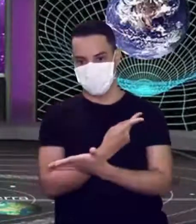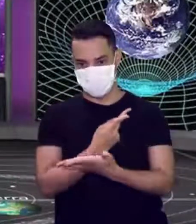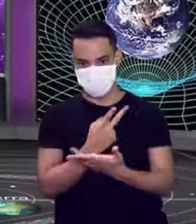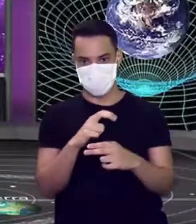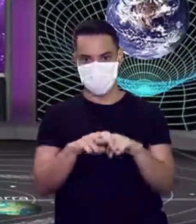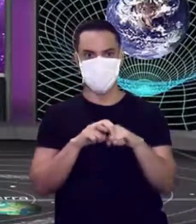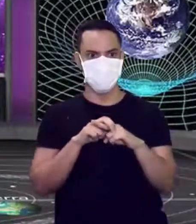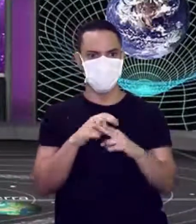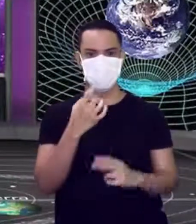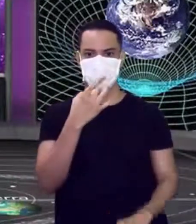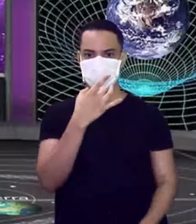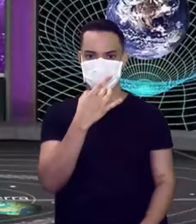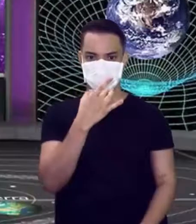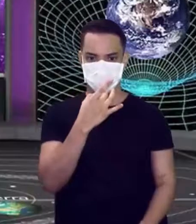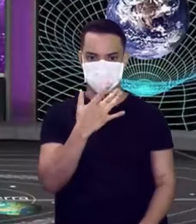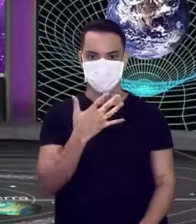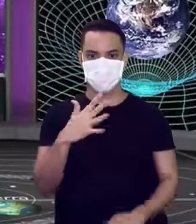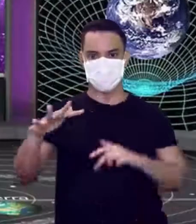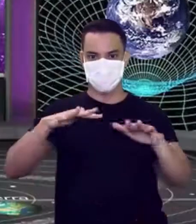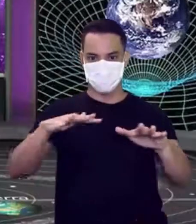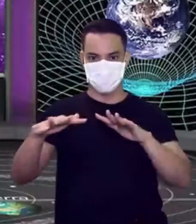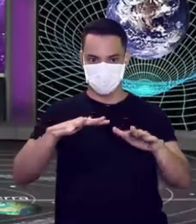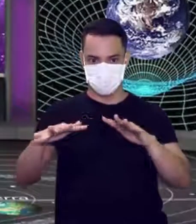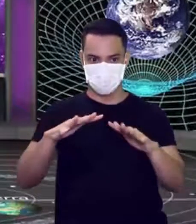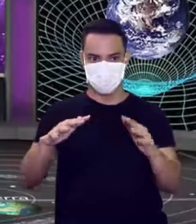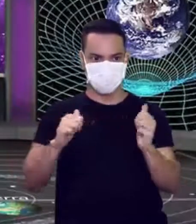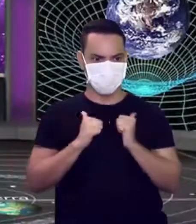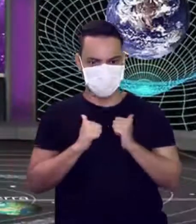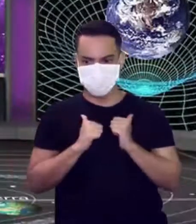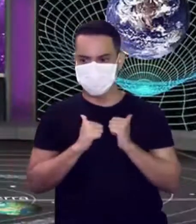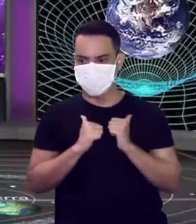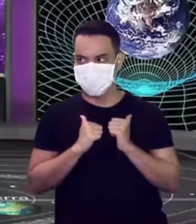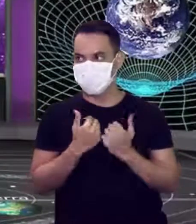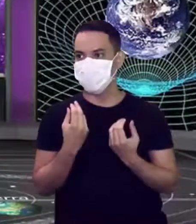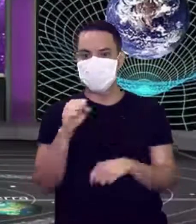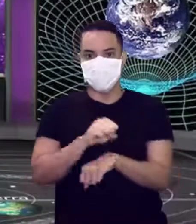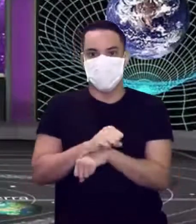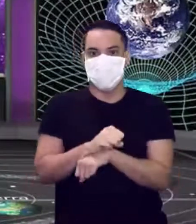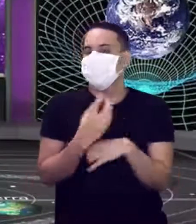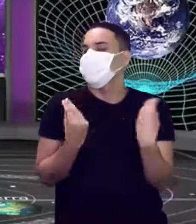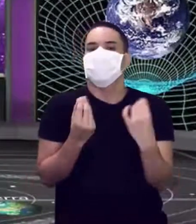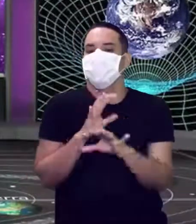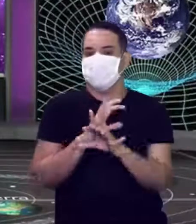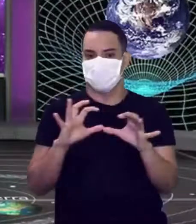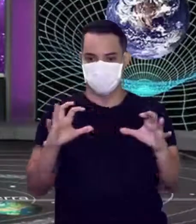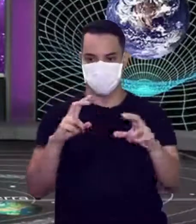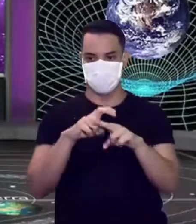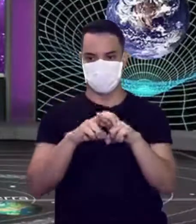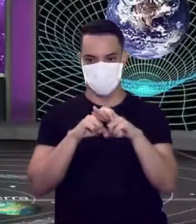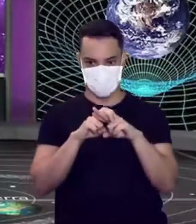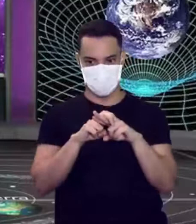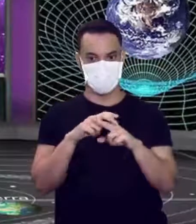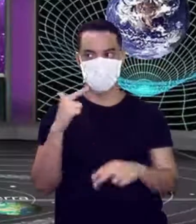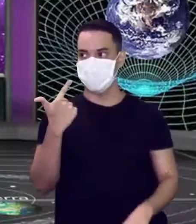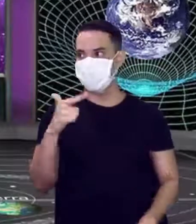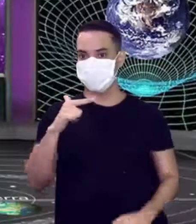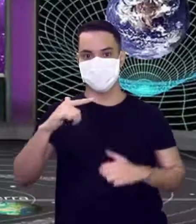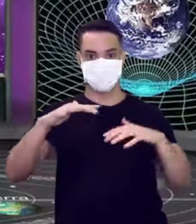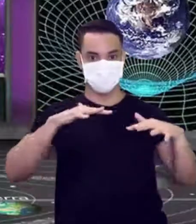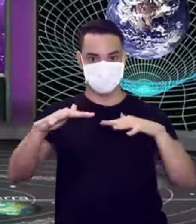até engraçado, né? Movimento das cargas em repouso? Como assim, professora? As cargas, elas não estão com